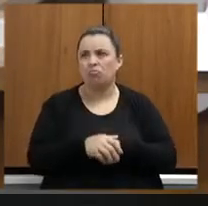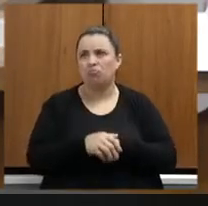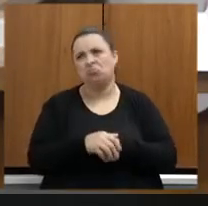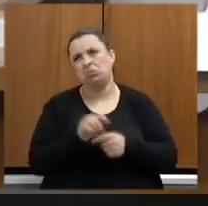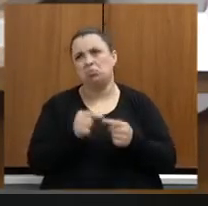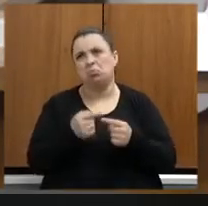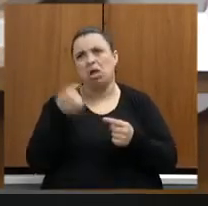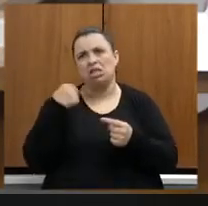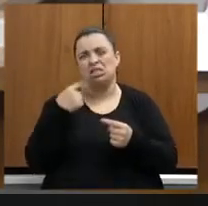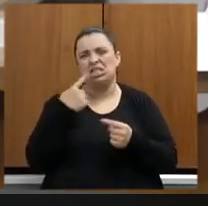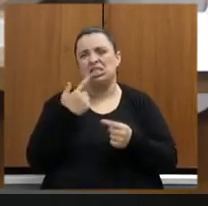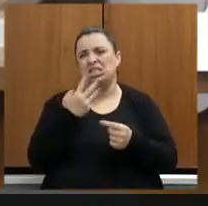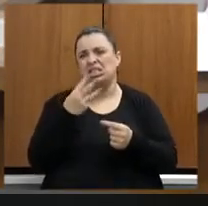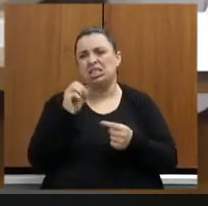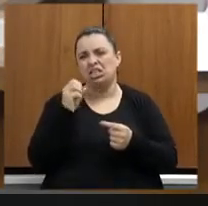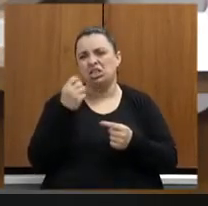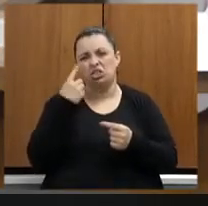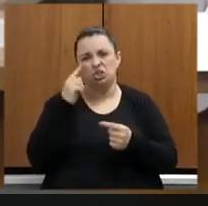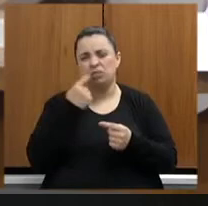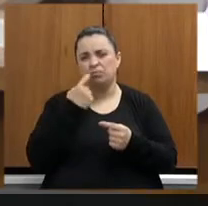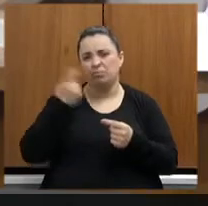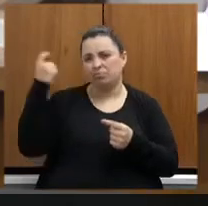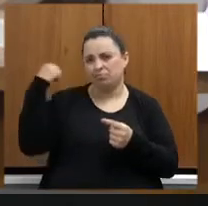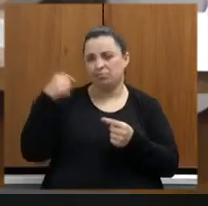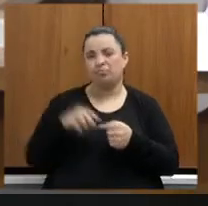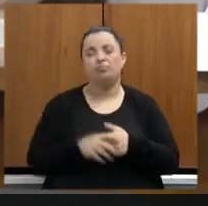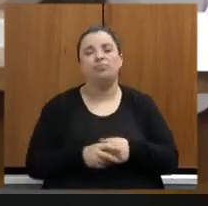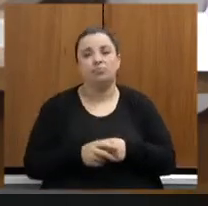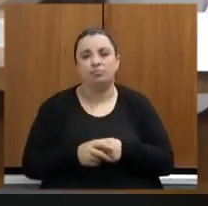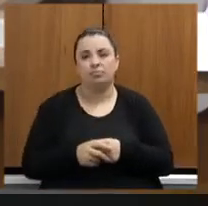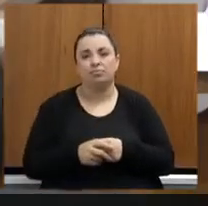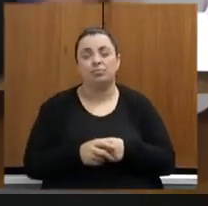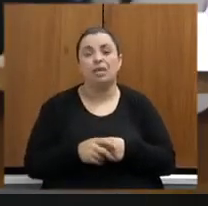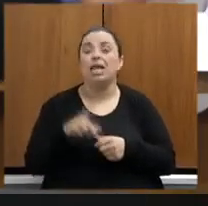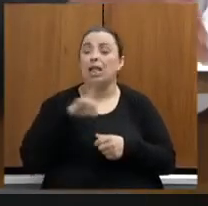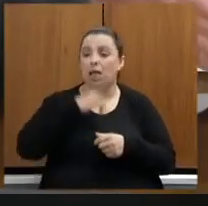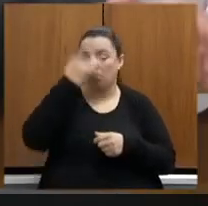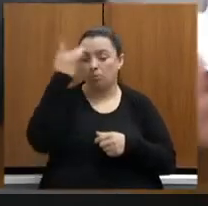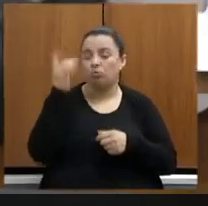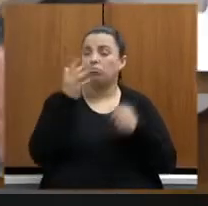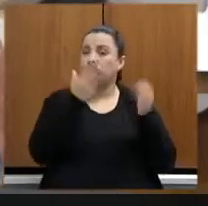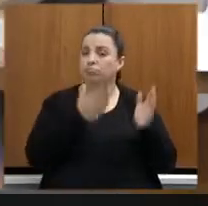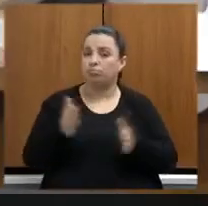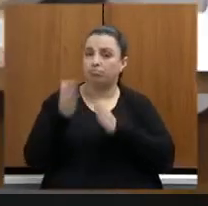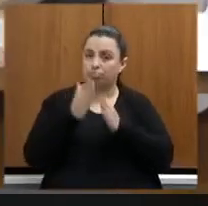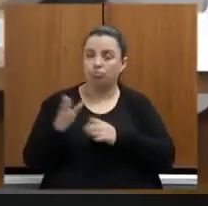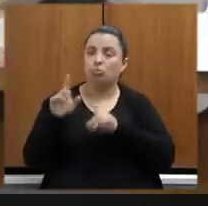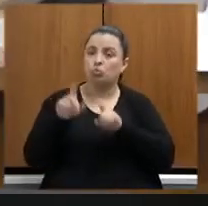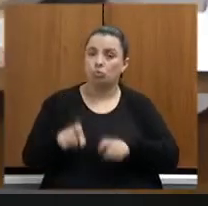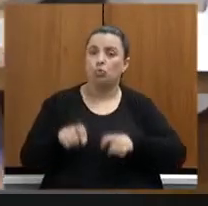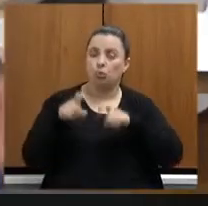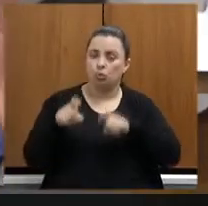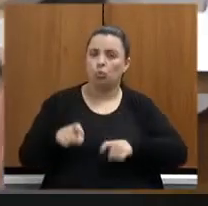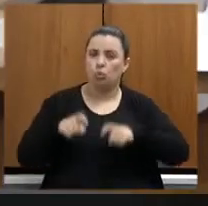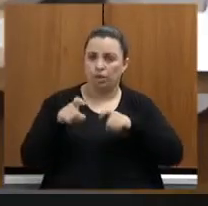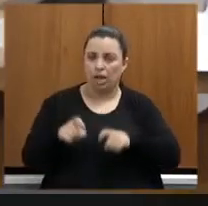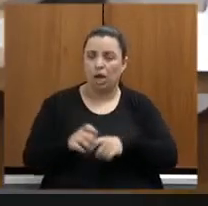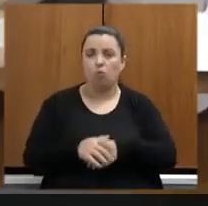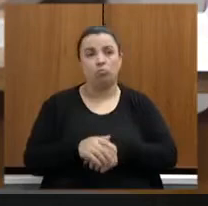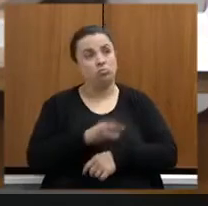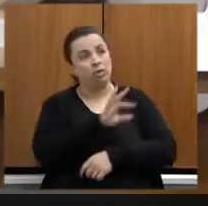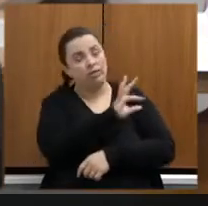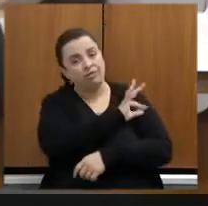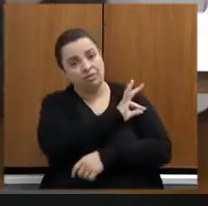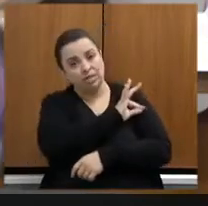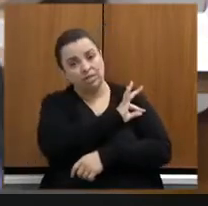é deputado para ele grilo é aquele produtor rural é que é utilização